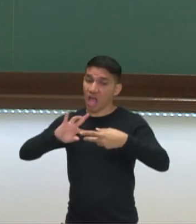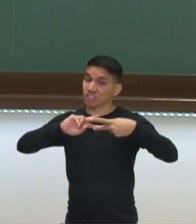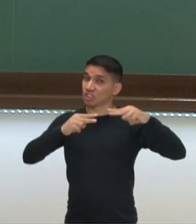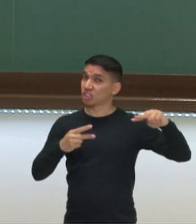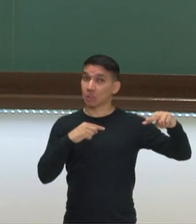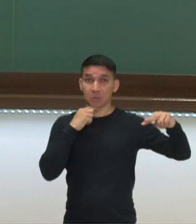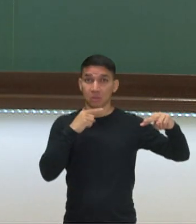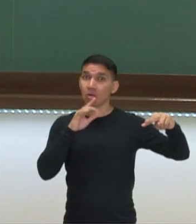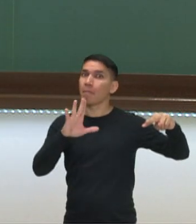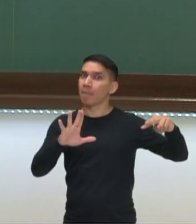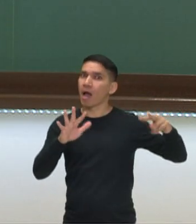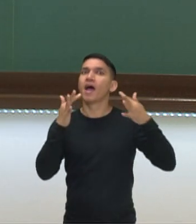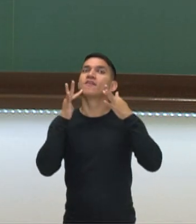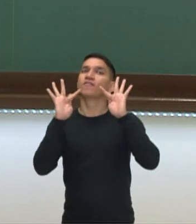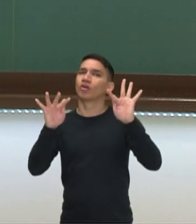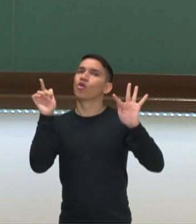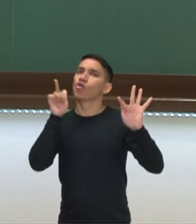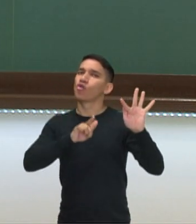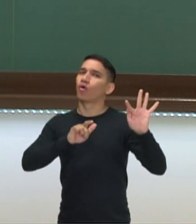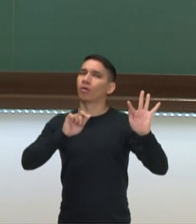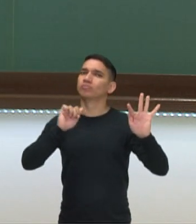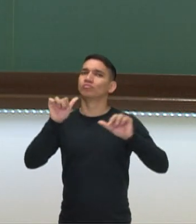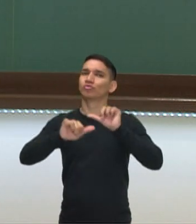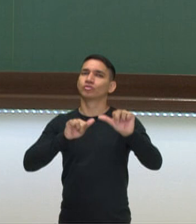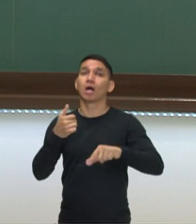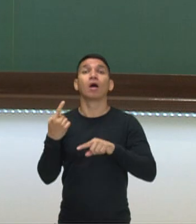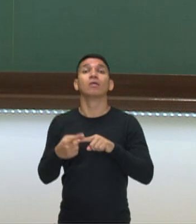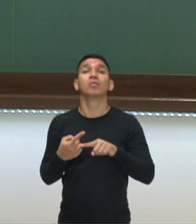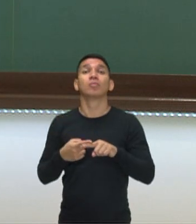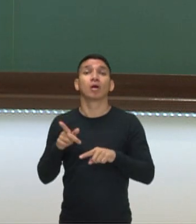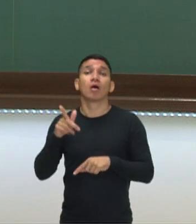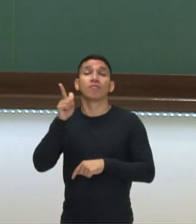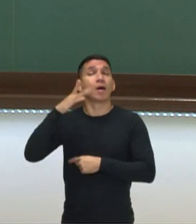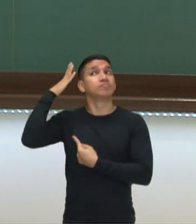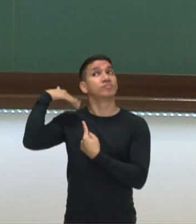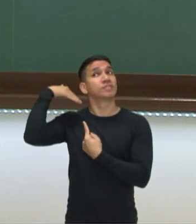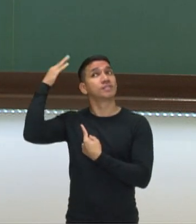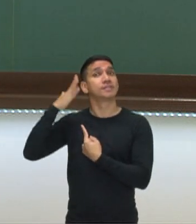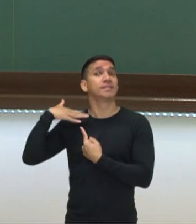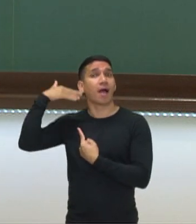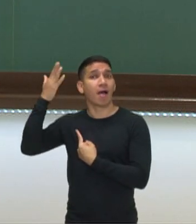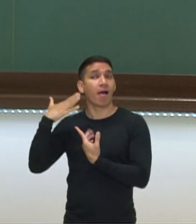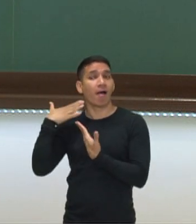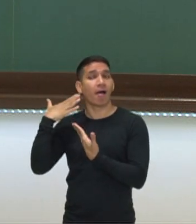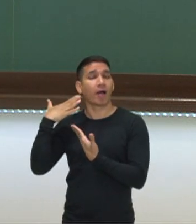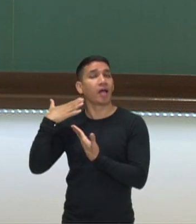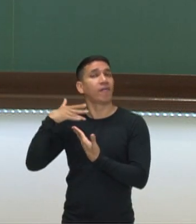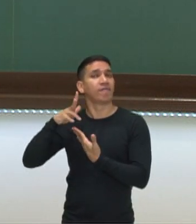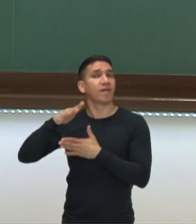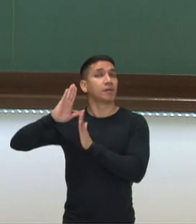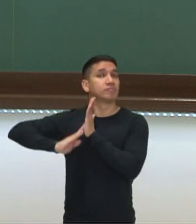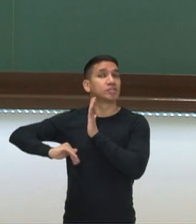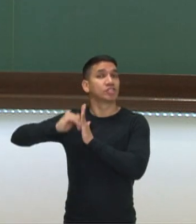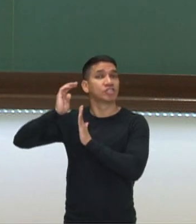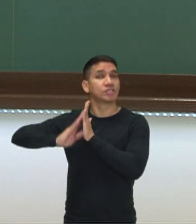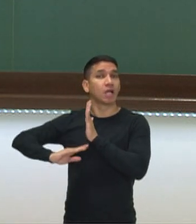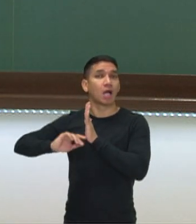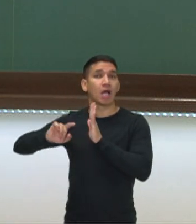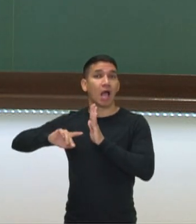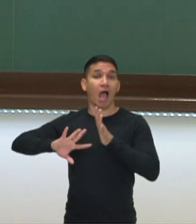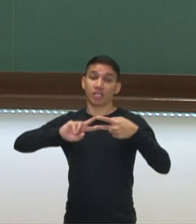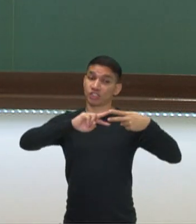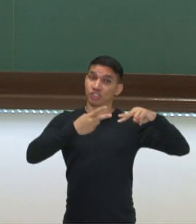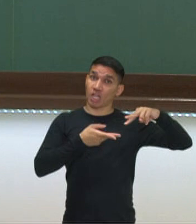não, mas o fenótipo sim, ela pode mudar, porque ela vai pintar o cabelo, ela vai passar uma tinta. Então ela não alterou